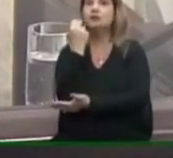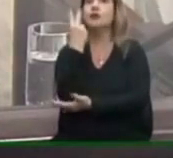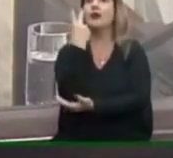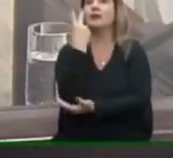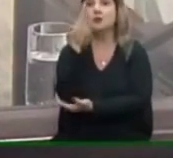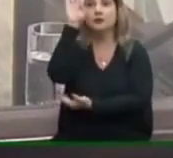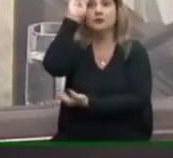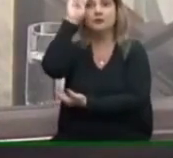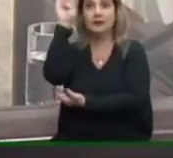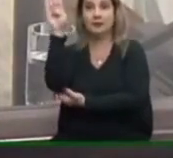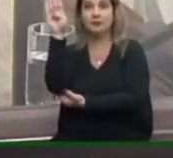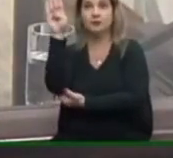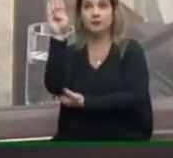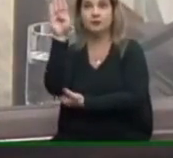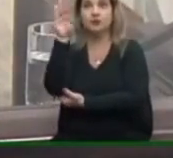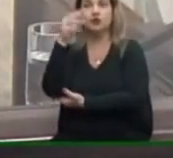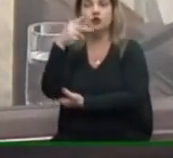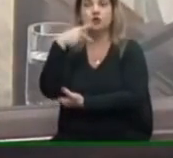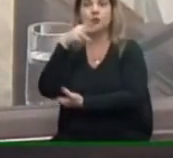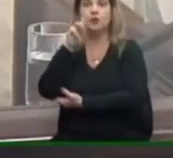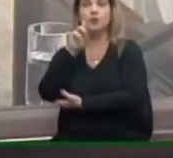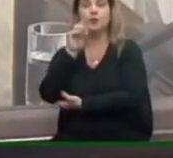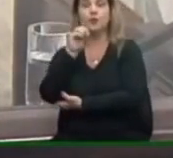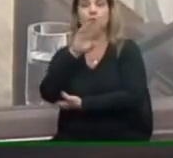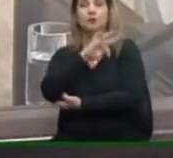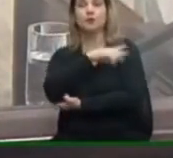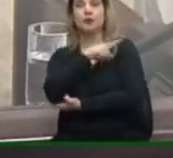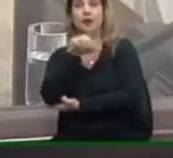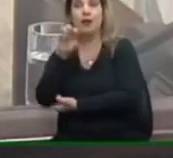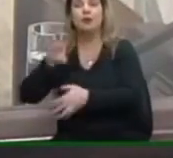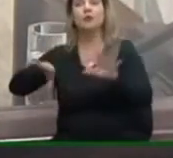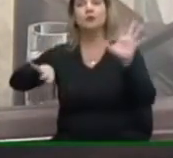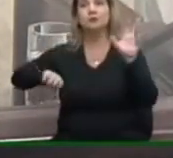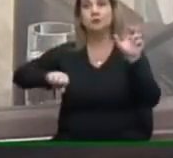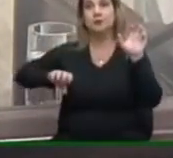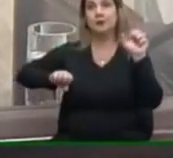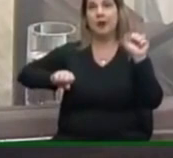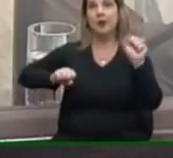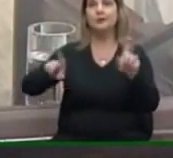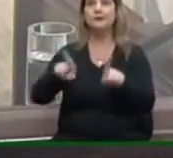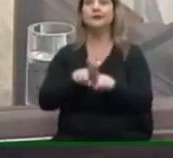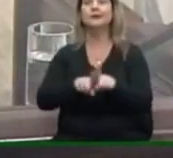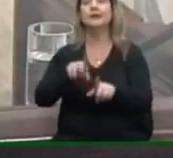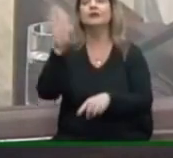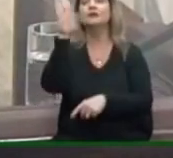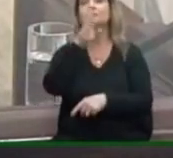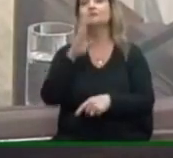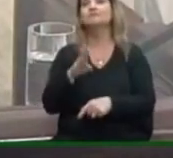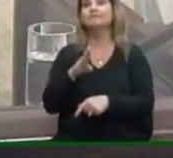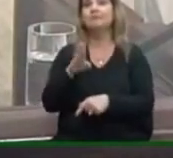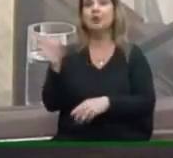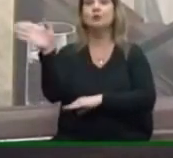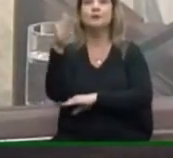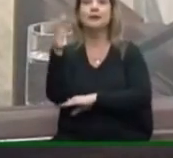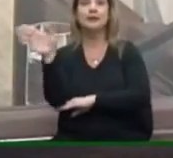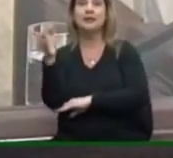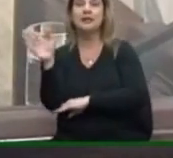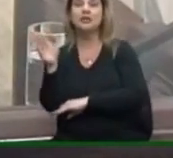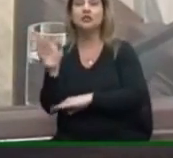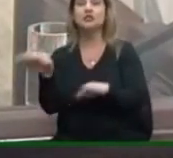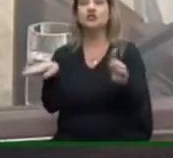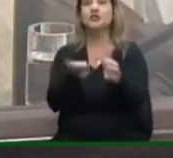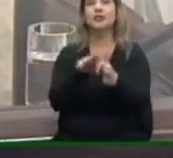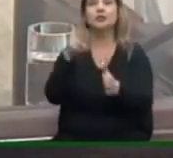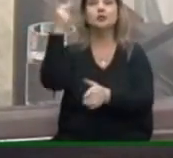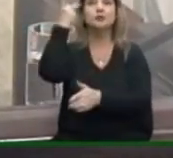dois exércitos de Portugal da Espanha e os vendidos brasileiros os bandeirantes que vieram de São